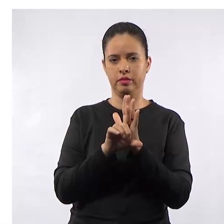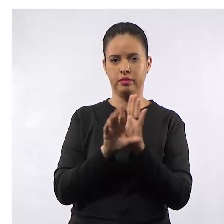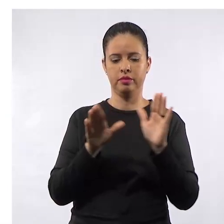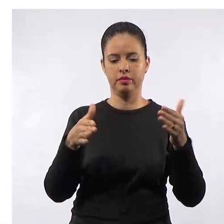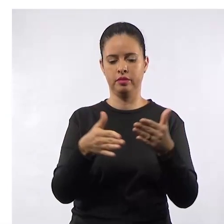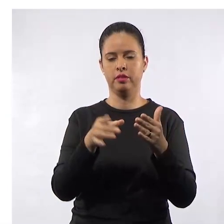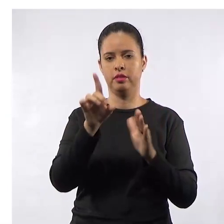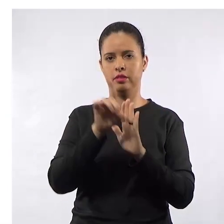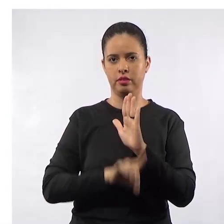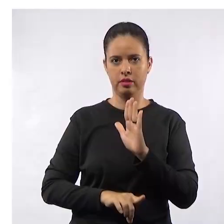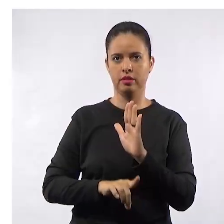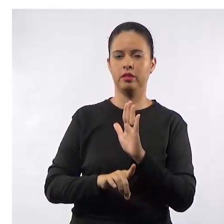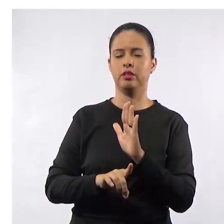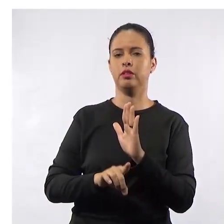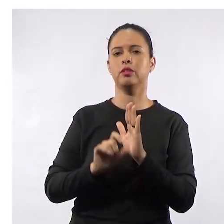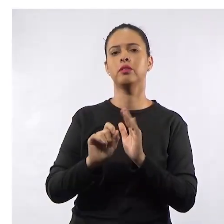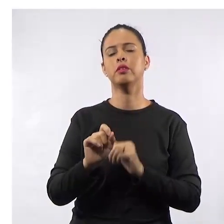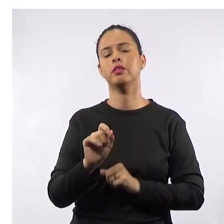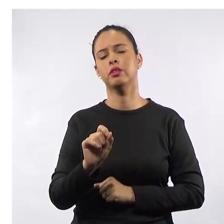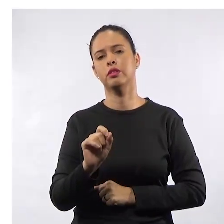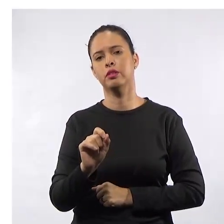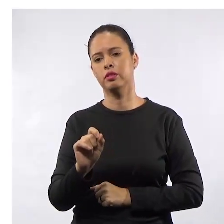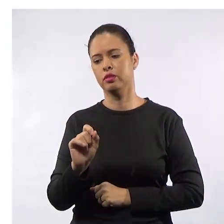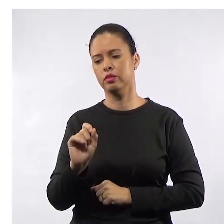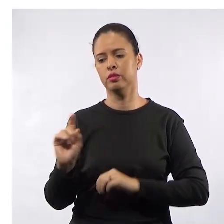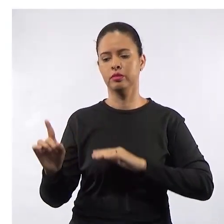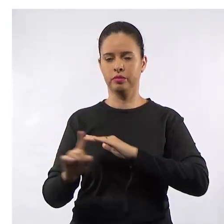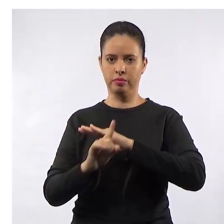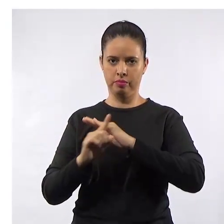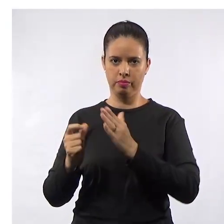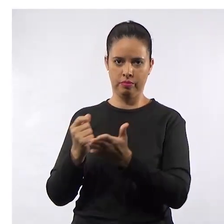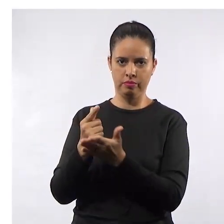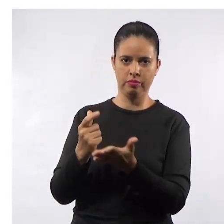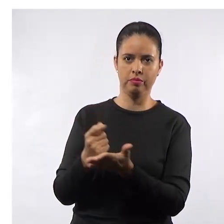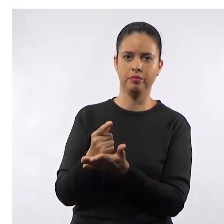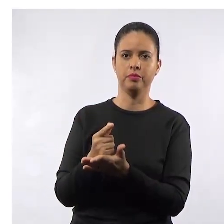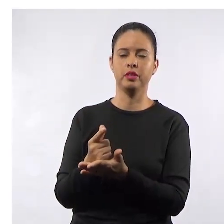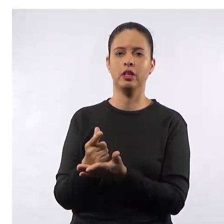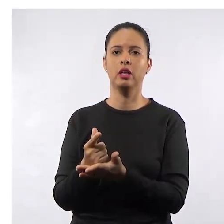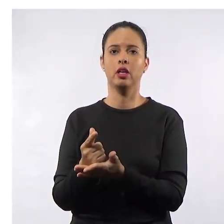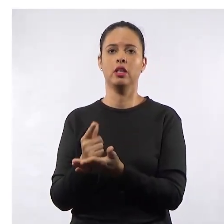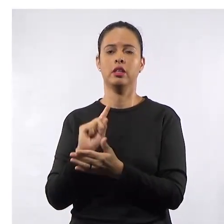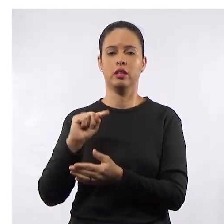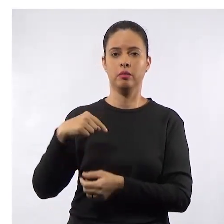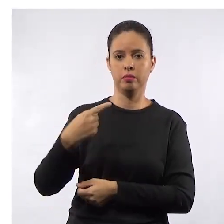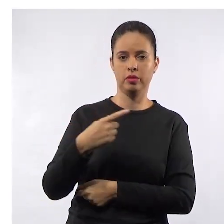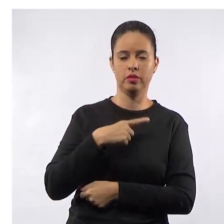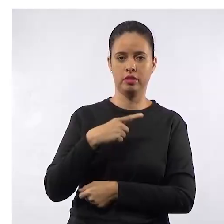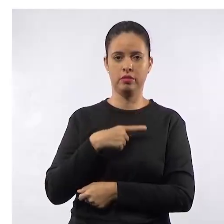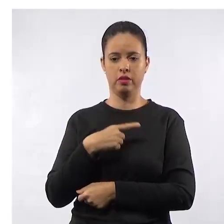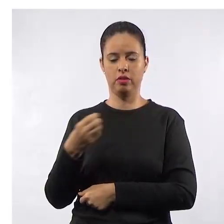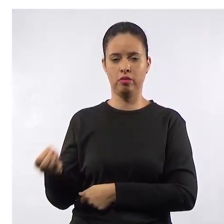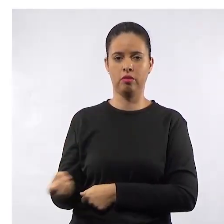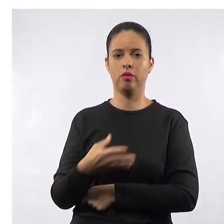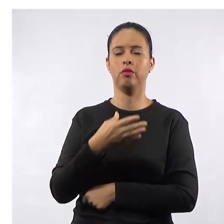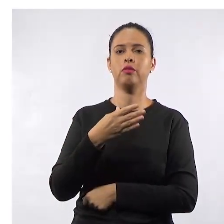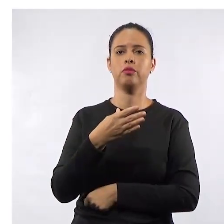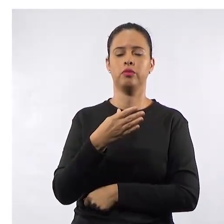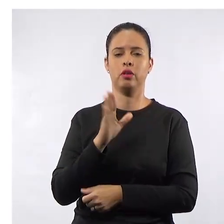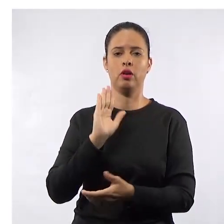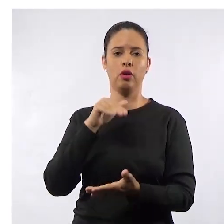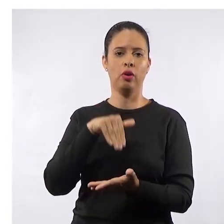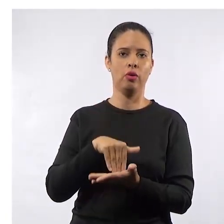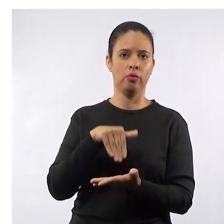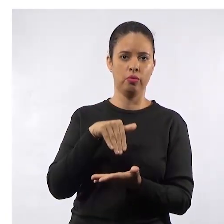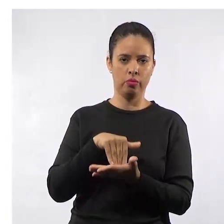sobre o direito do consumidor, tá? E aí, nós tivemos a nova Constituição Federal, aqui de 88, a nossa